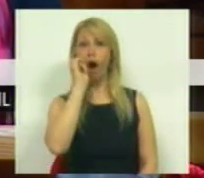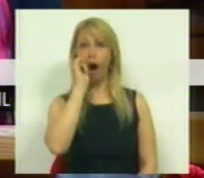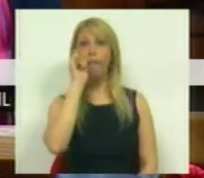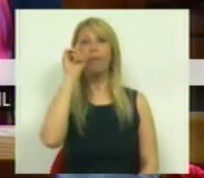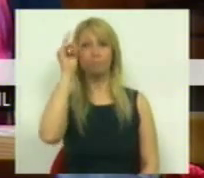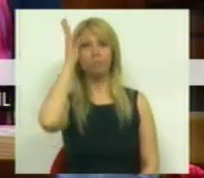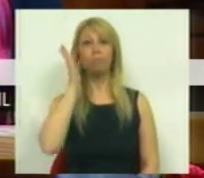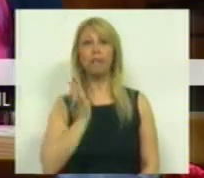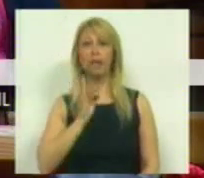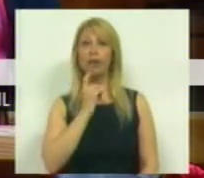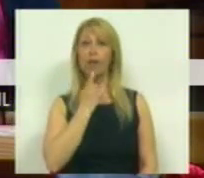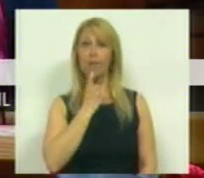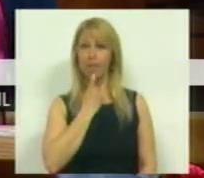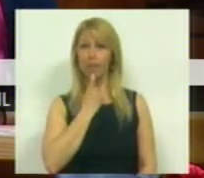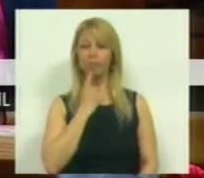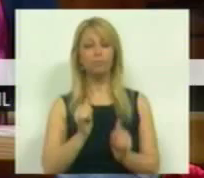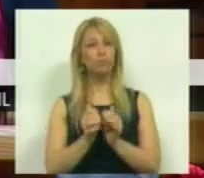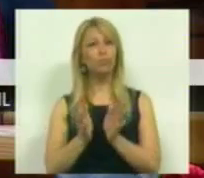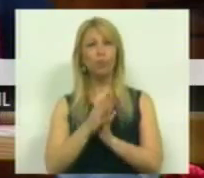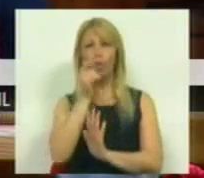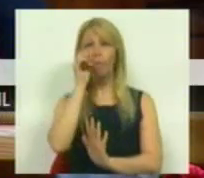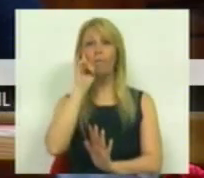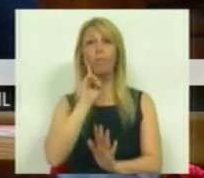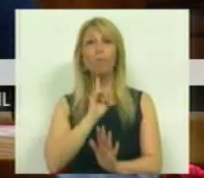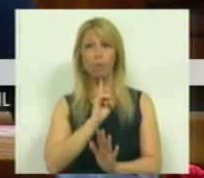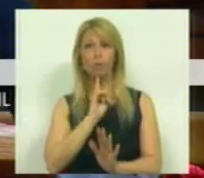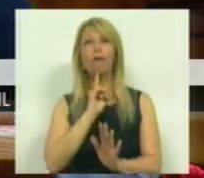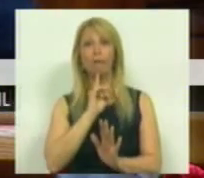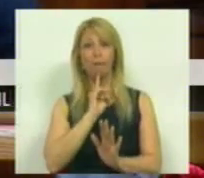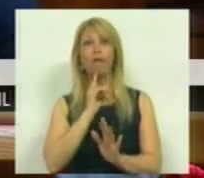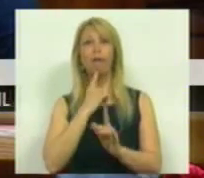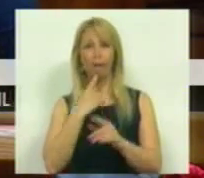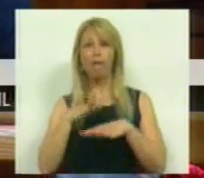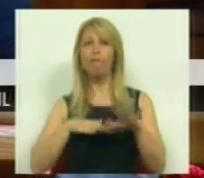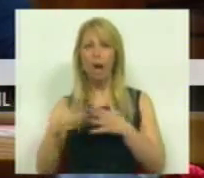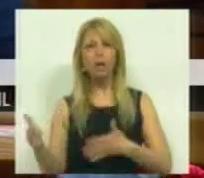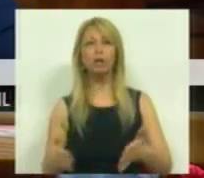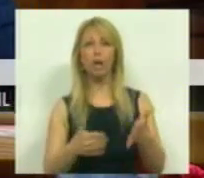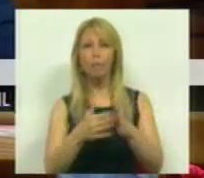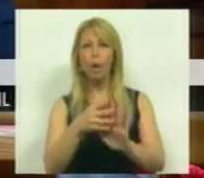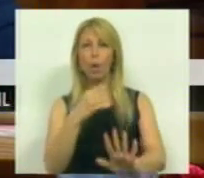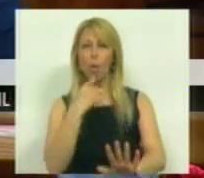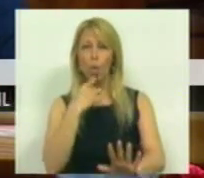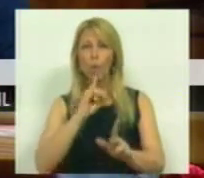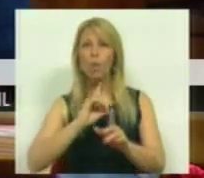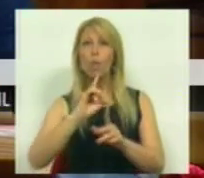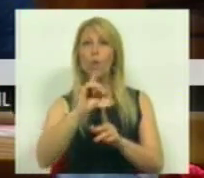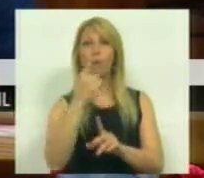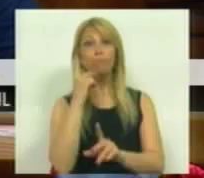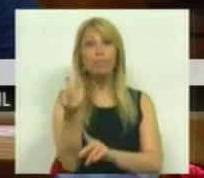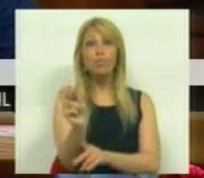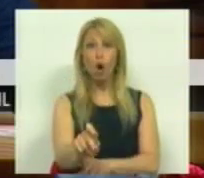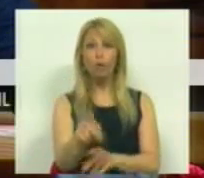os militares de Abril, de todos e de todas que muito andaram para aqui chegar, que esse momento fundador da